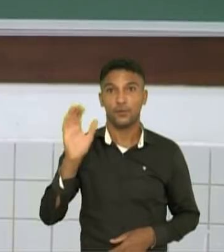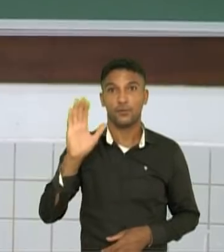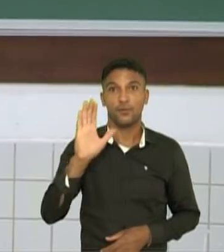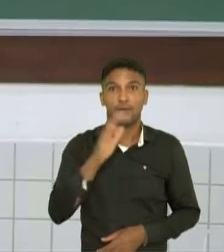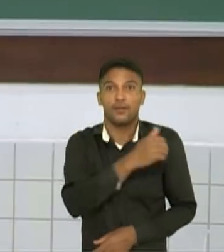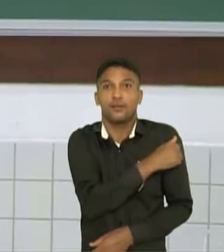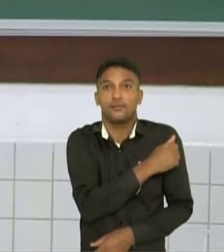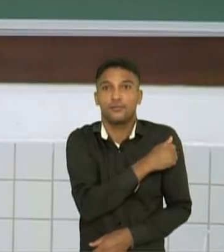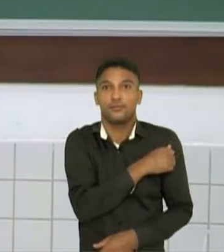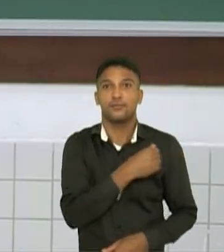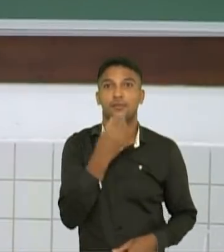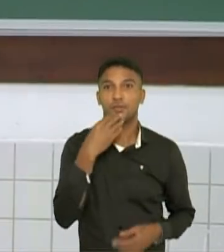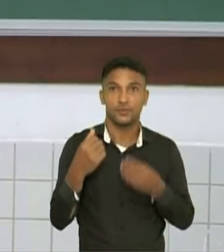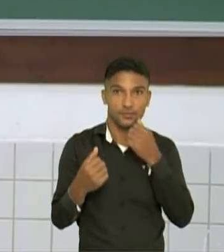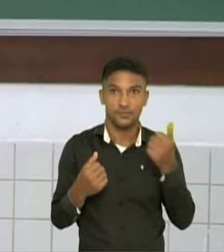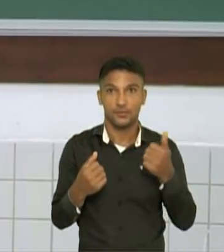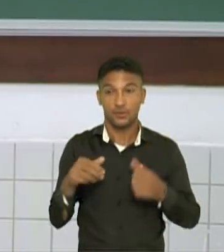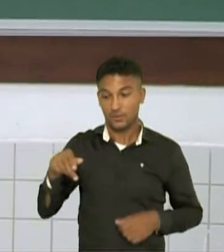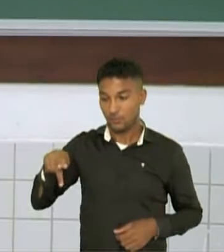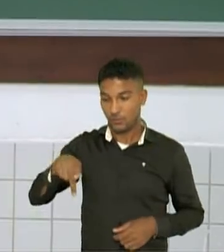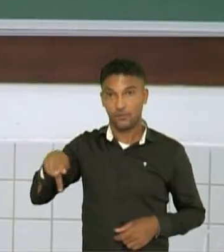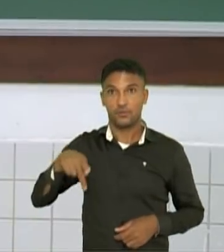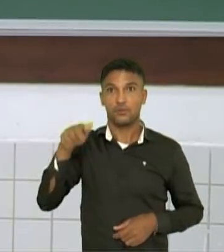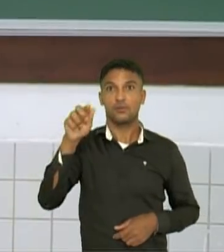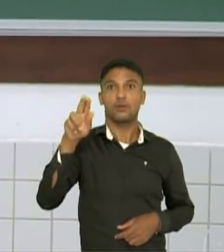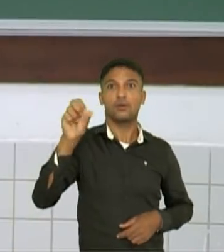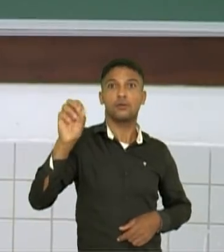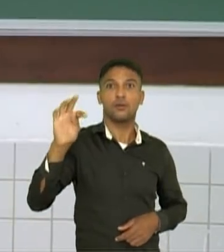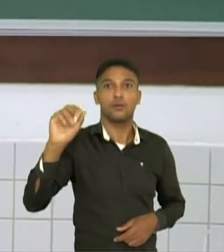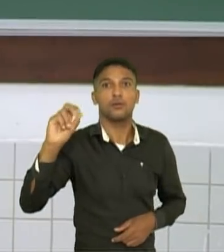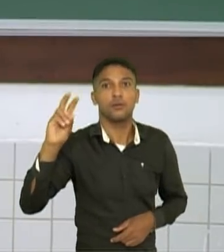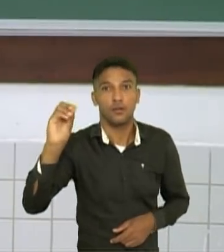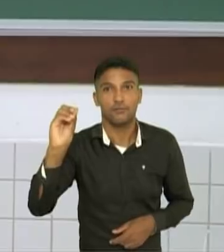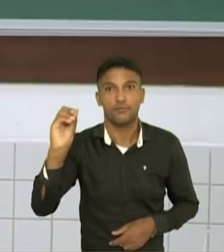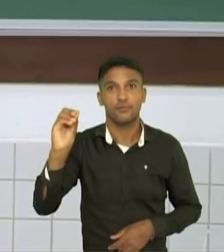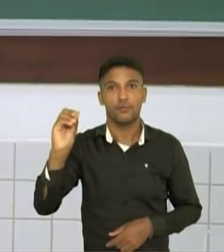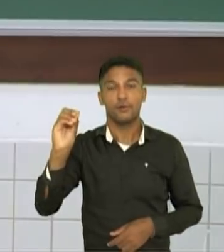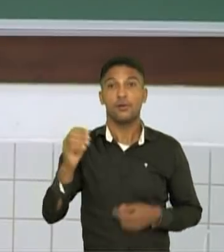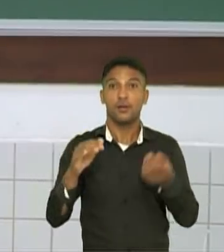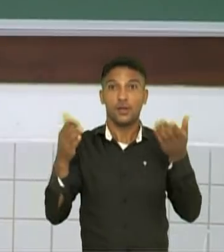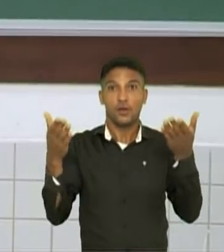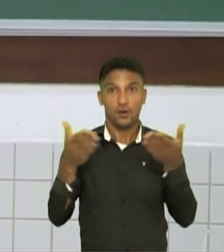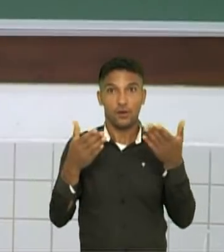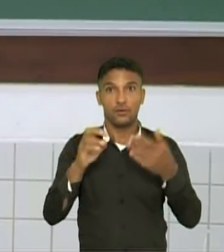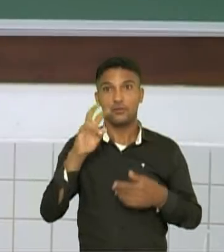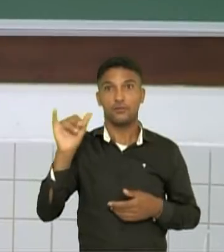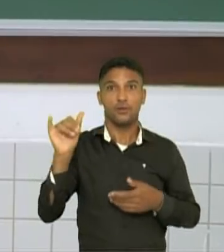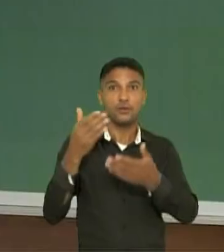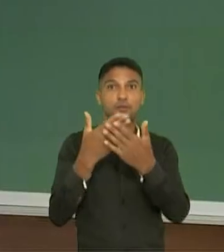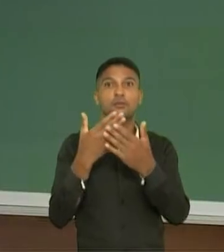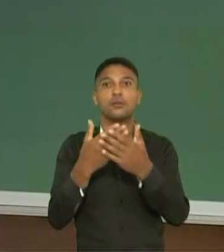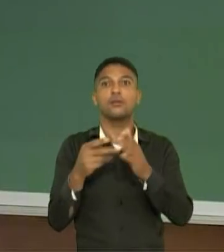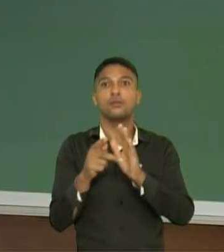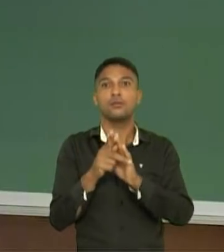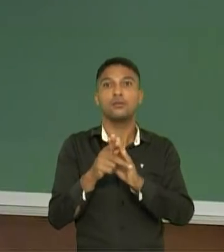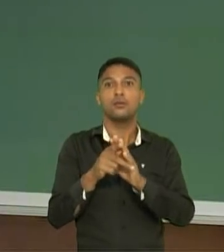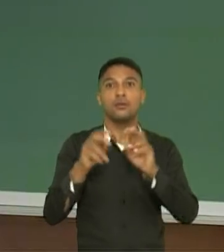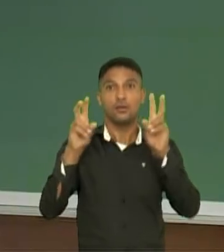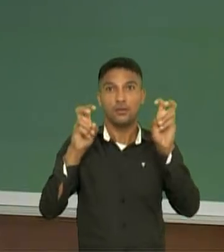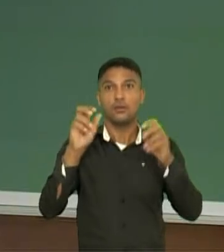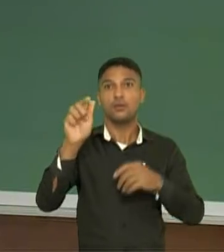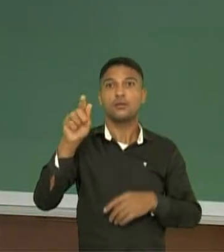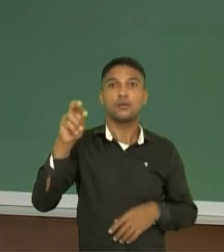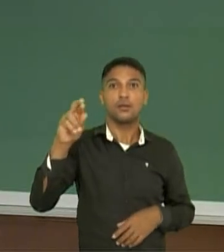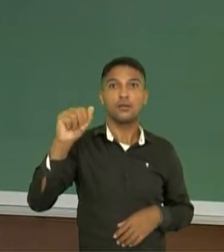Fala, meus queridos! Quem está falando aqui é o professor Gustavo de Anselmo Muraski e hoje nós vamos falar sobre grandezas físicas.